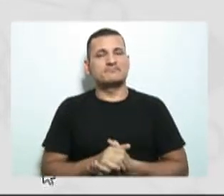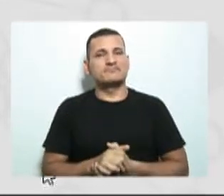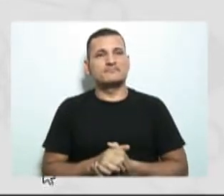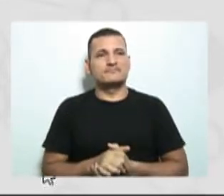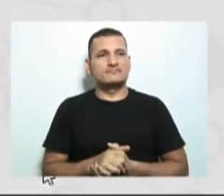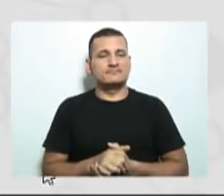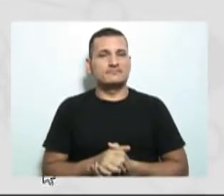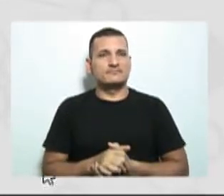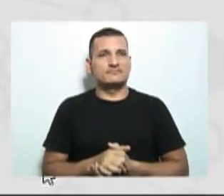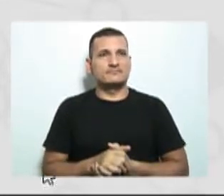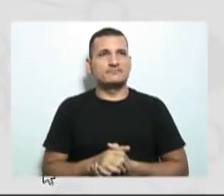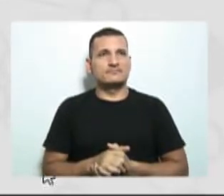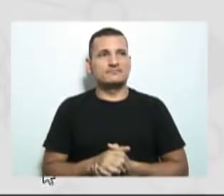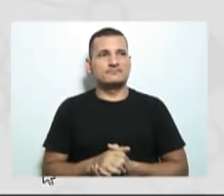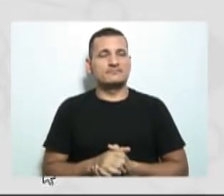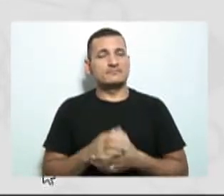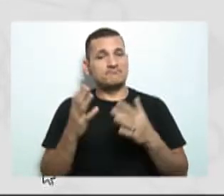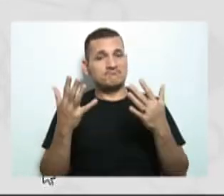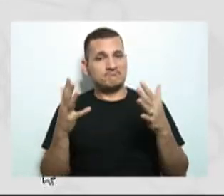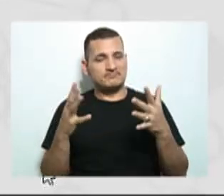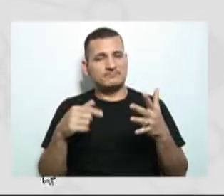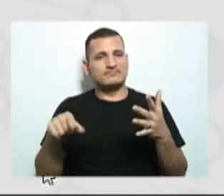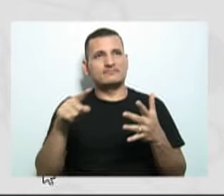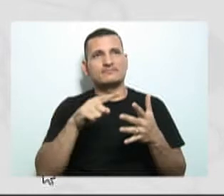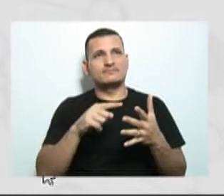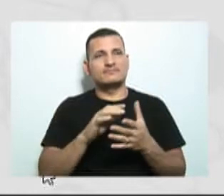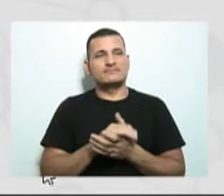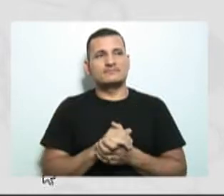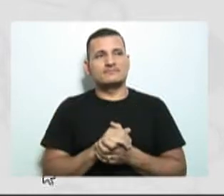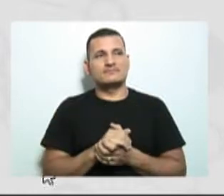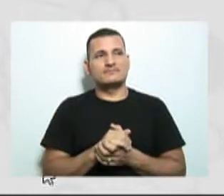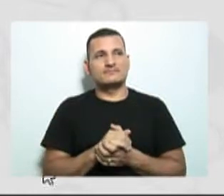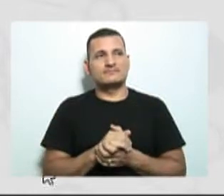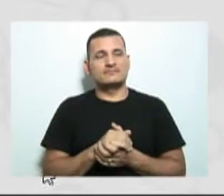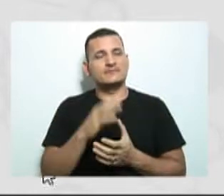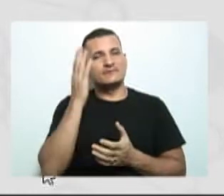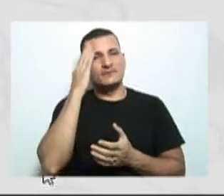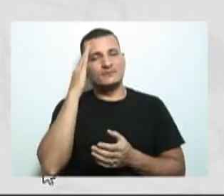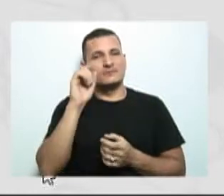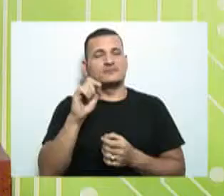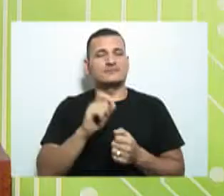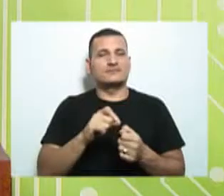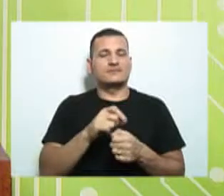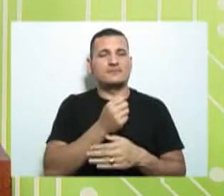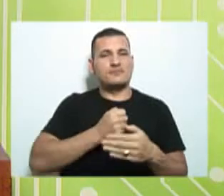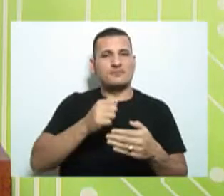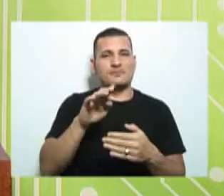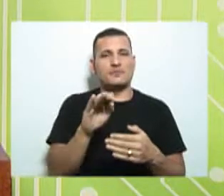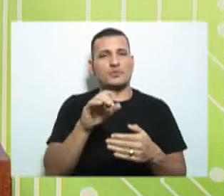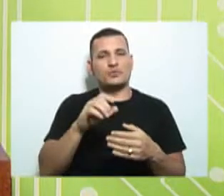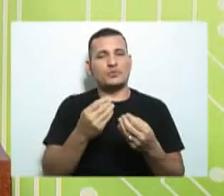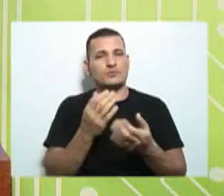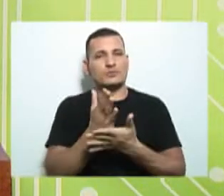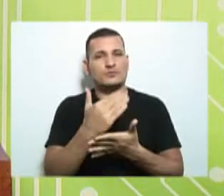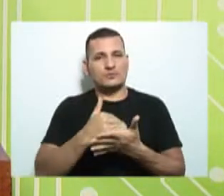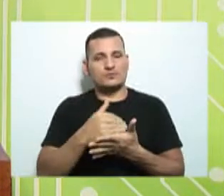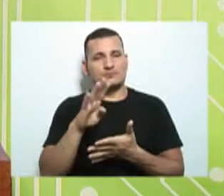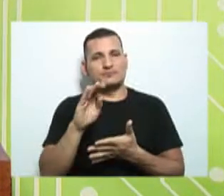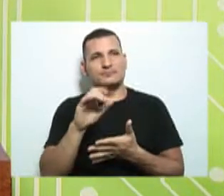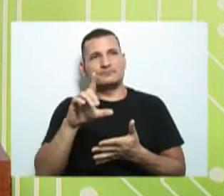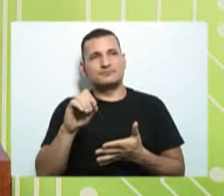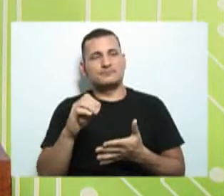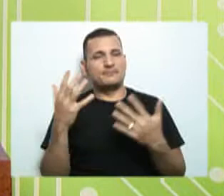essa questão do bolo aí. Parabéns vocês, né? Que tem ainda essa noção do que é fazer bolo, de como cortar o bolo. Muito bem,